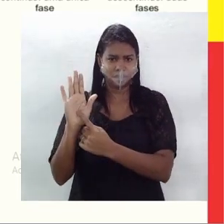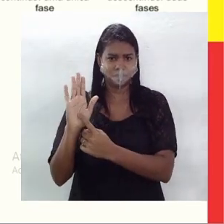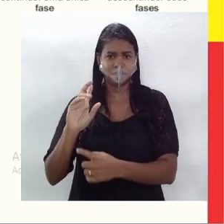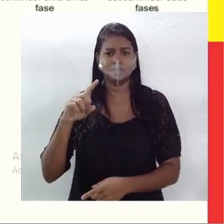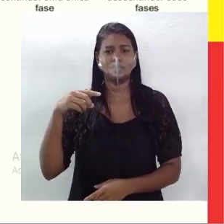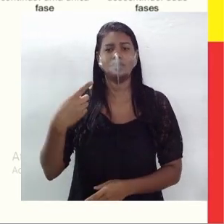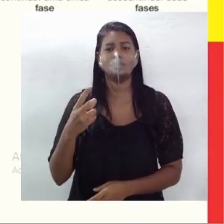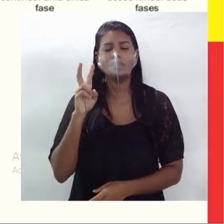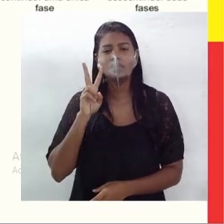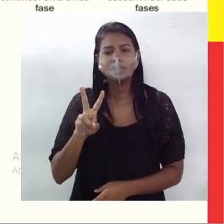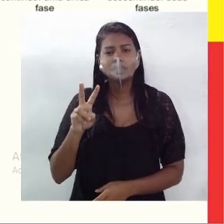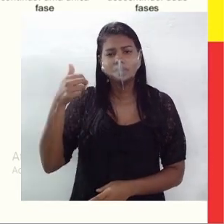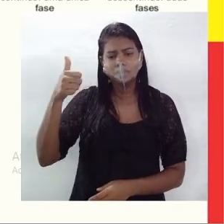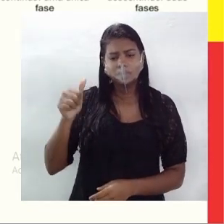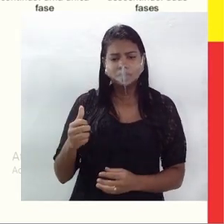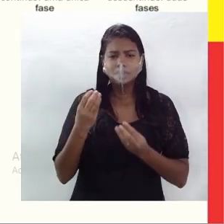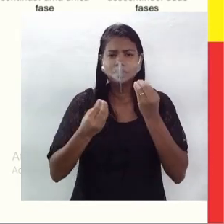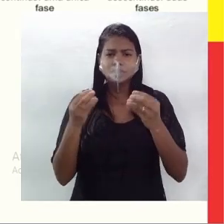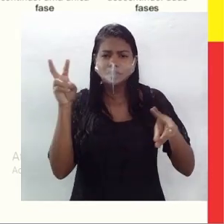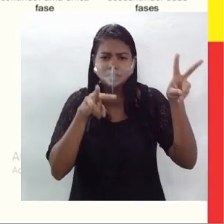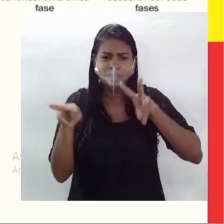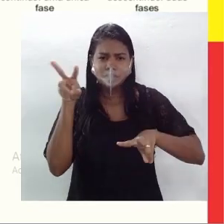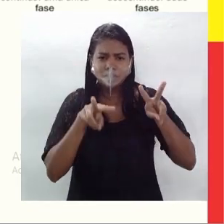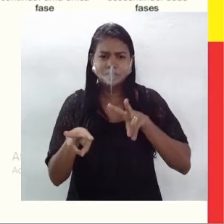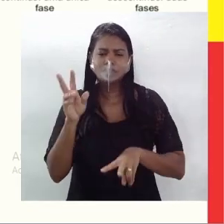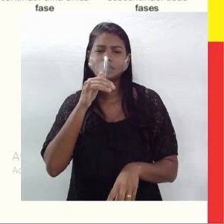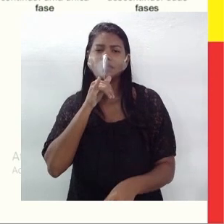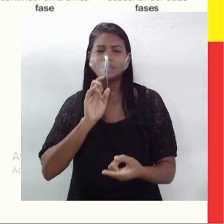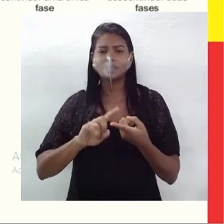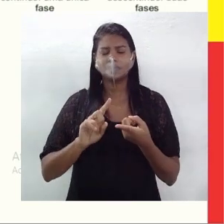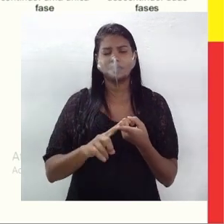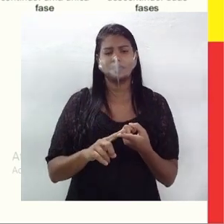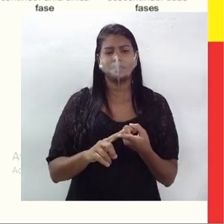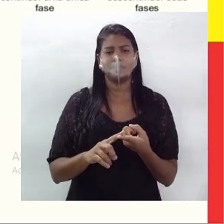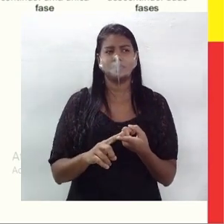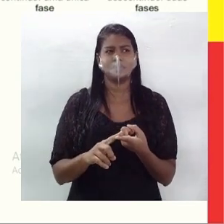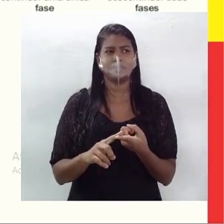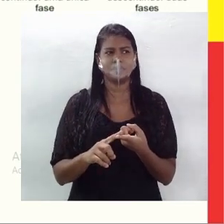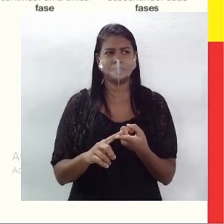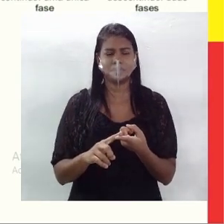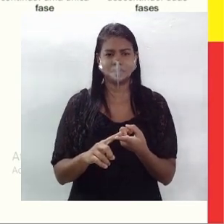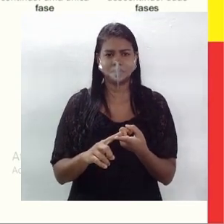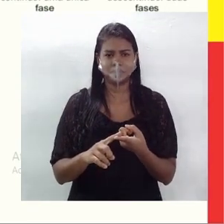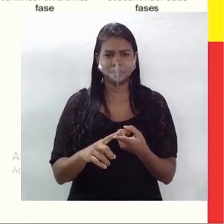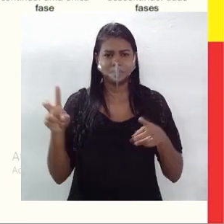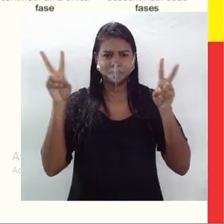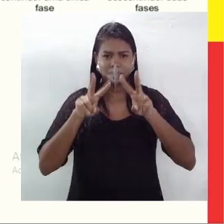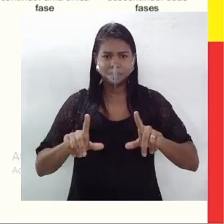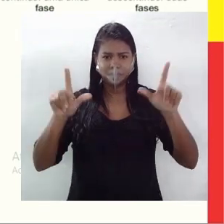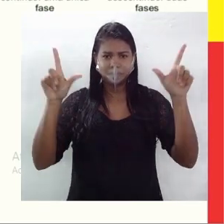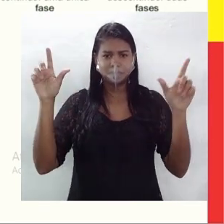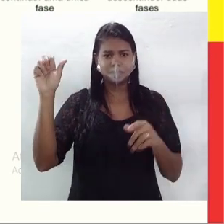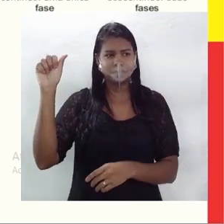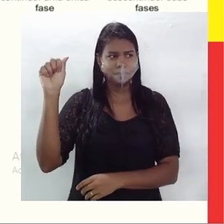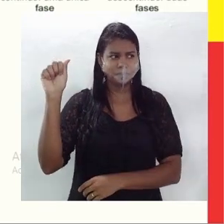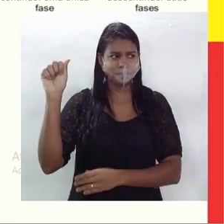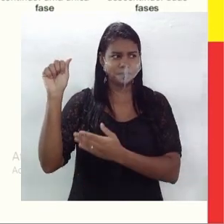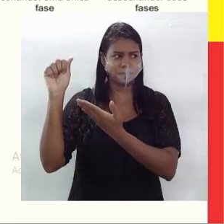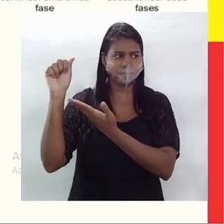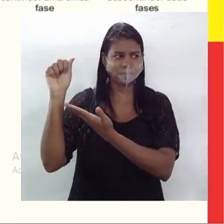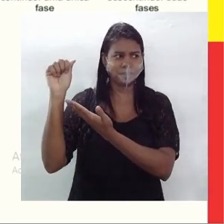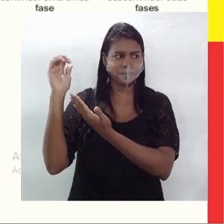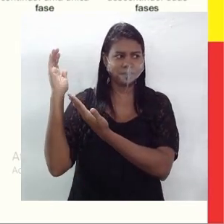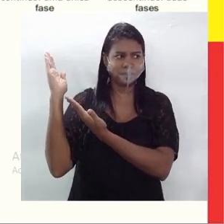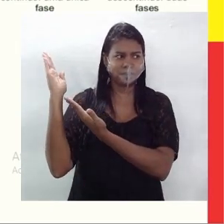Depois a gente vem para o aspecto visual. Então, o aspecto visual da amostra A, ele é um